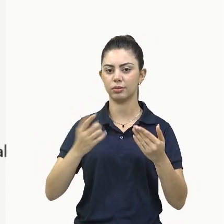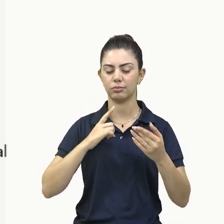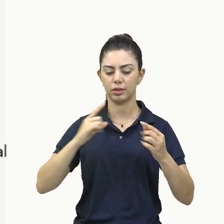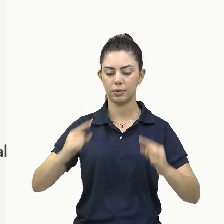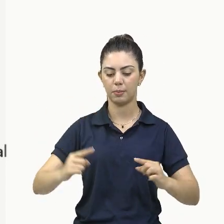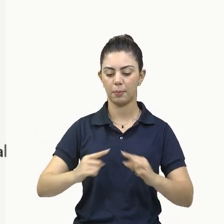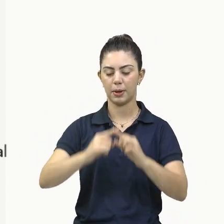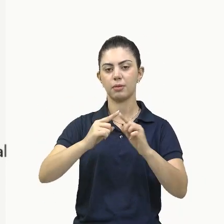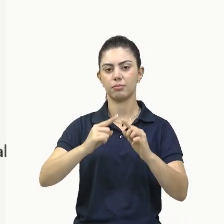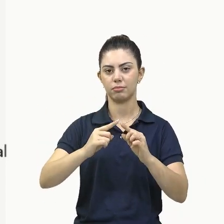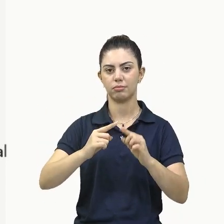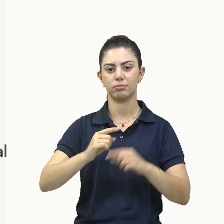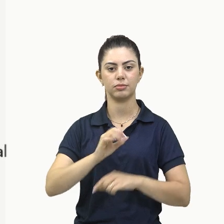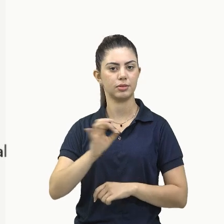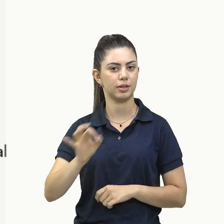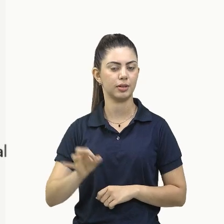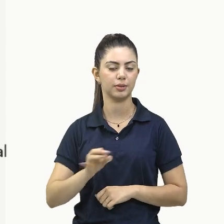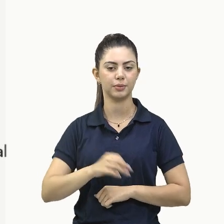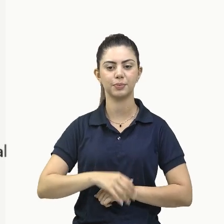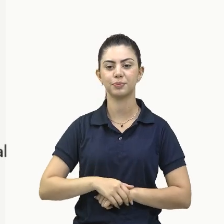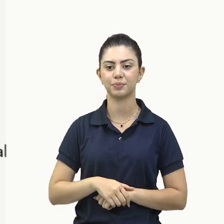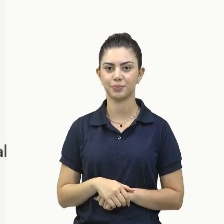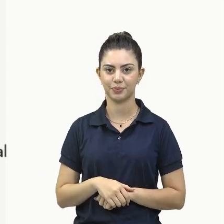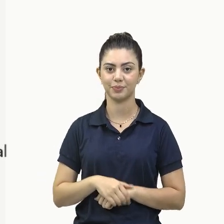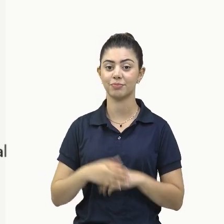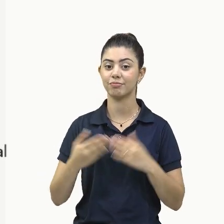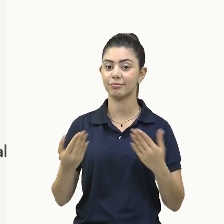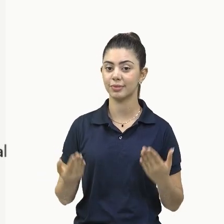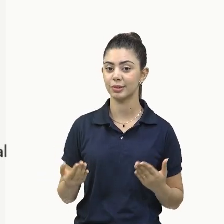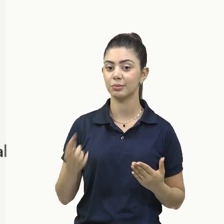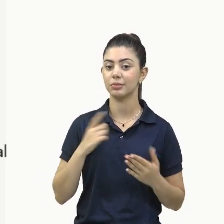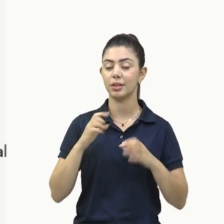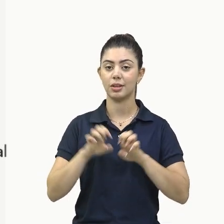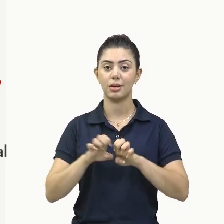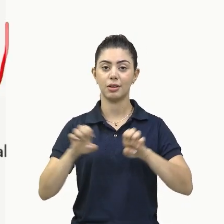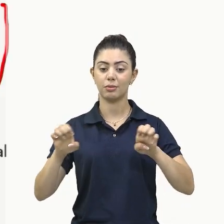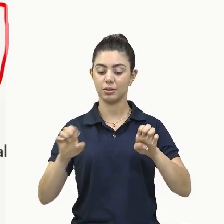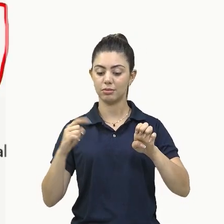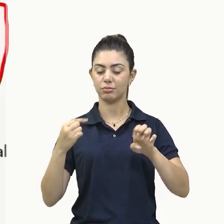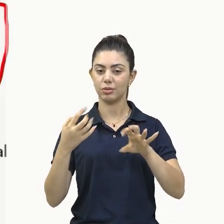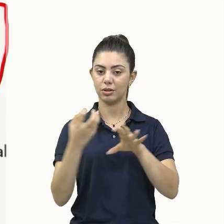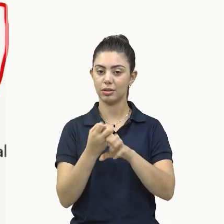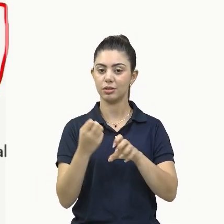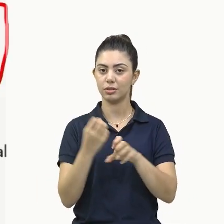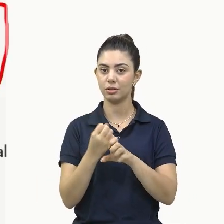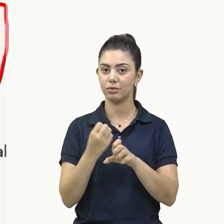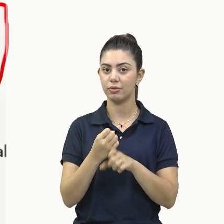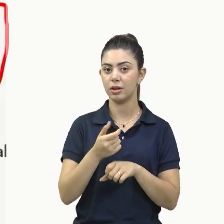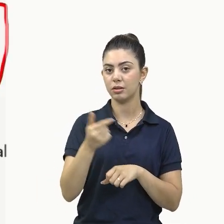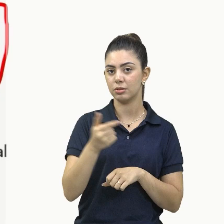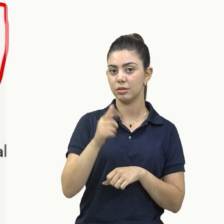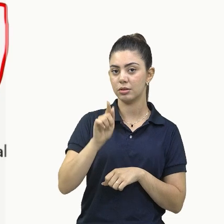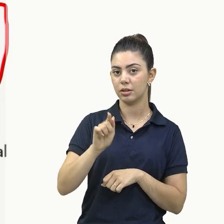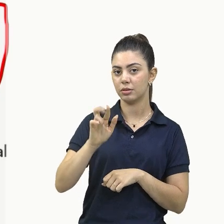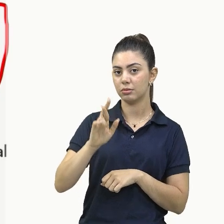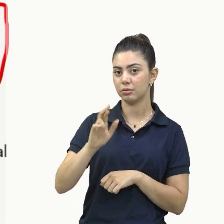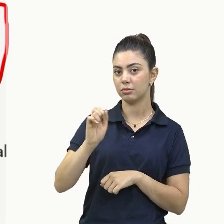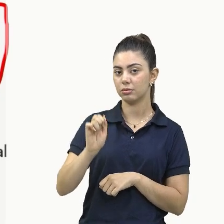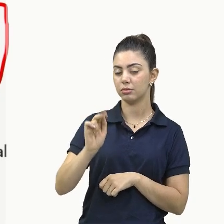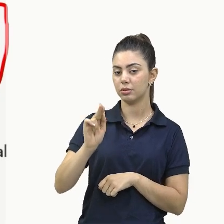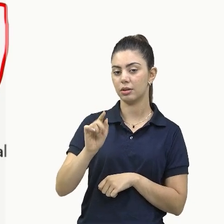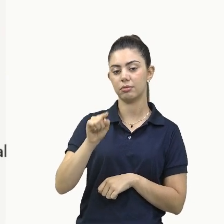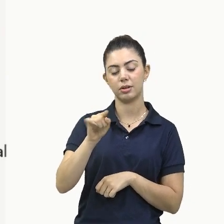tempo, certo? Temos aqui a nossa fórmula, né, resolutiva da equação do segundo grau, que também é uma